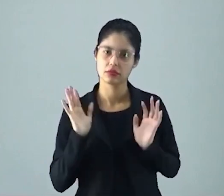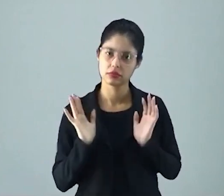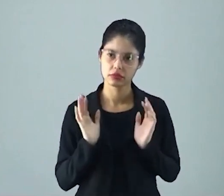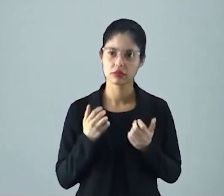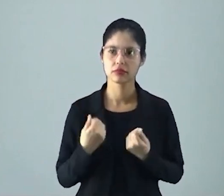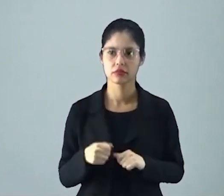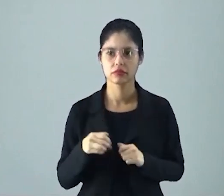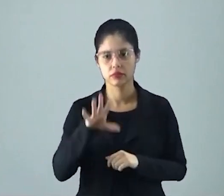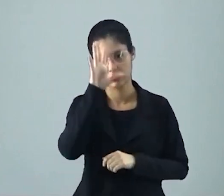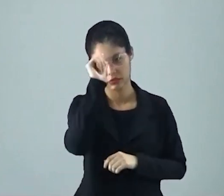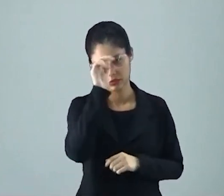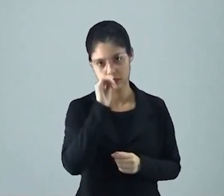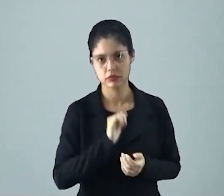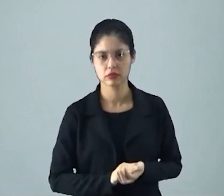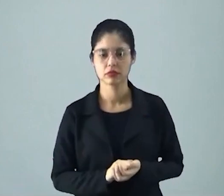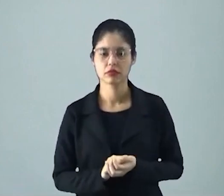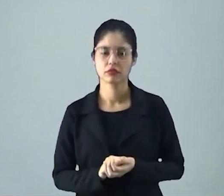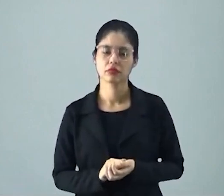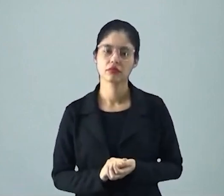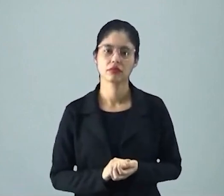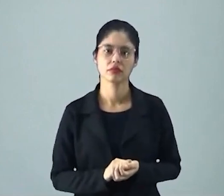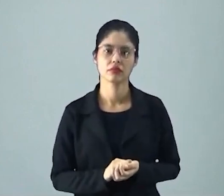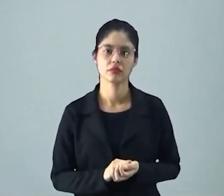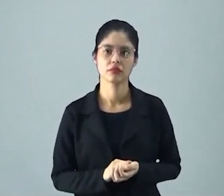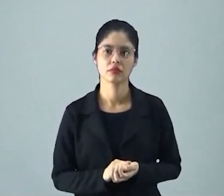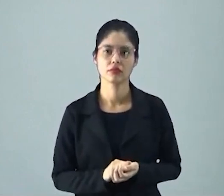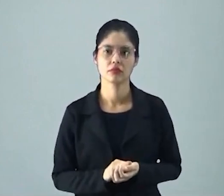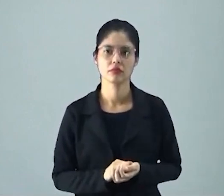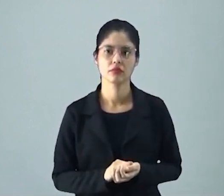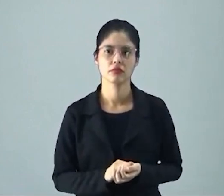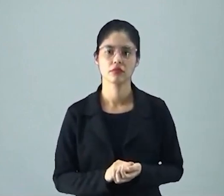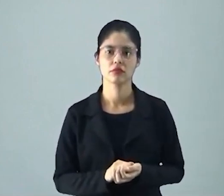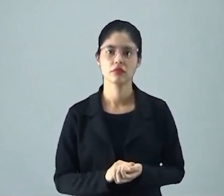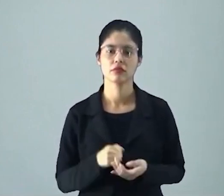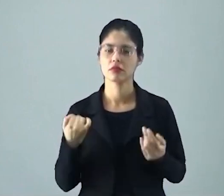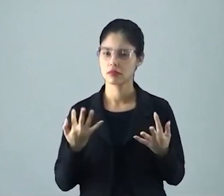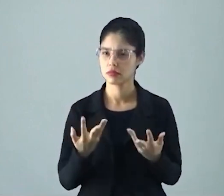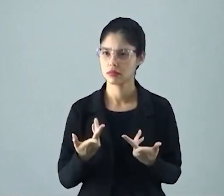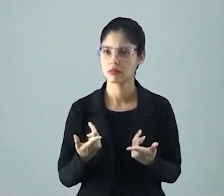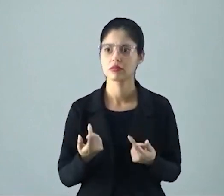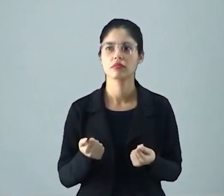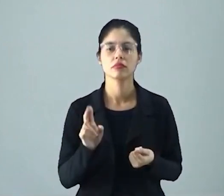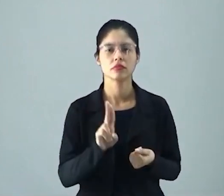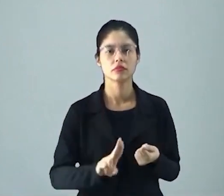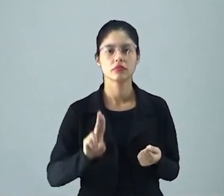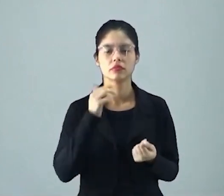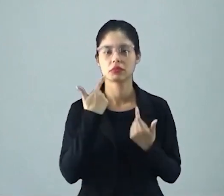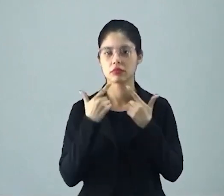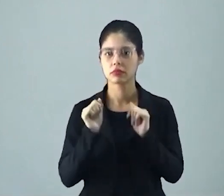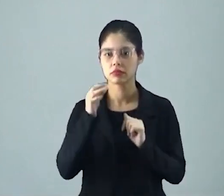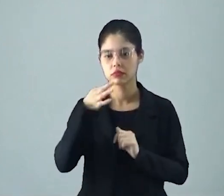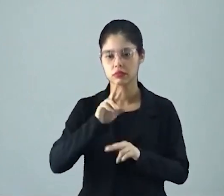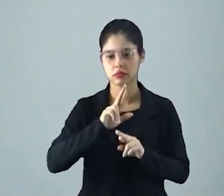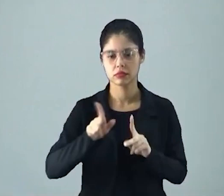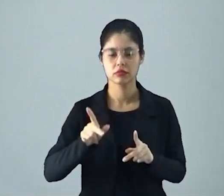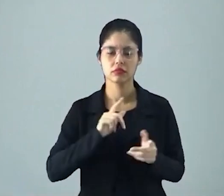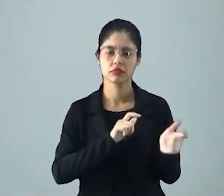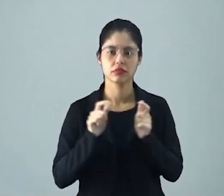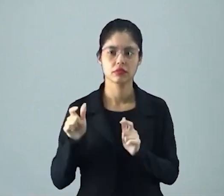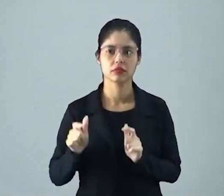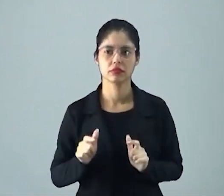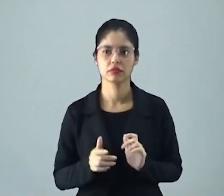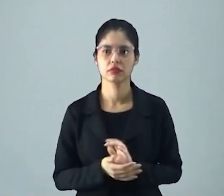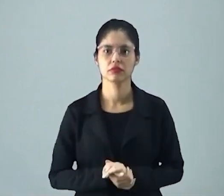eu tenho que aprender para ter essa habilidade de usar a língua de formas diferentes em